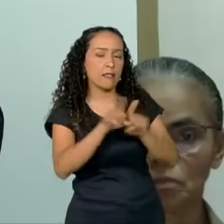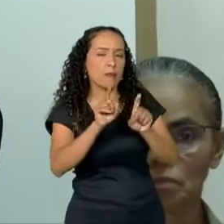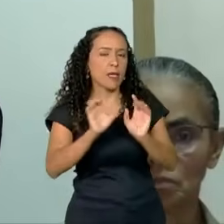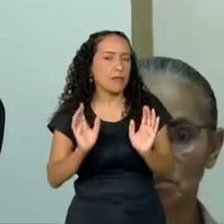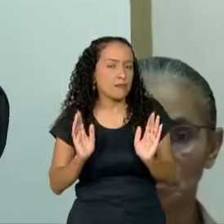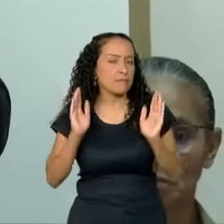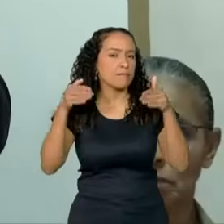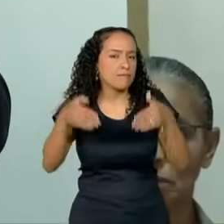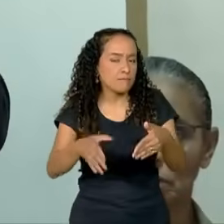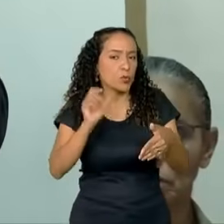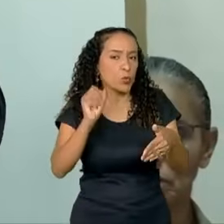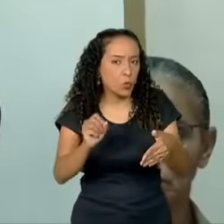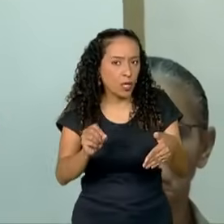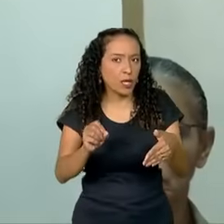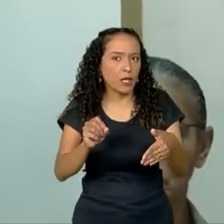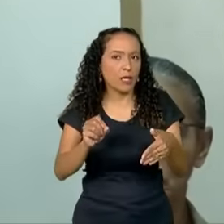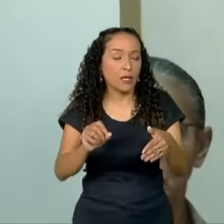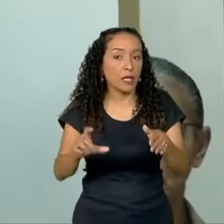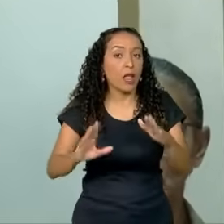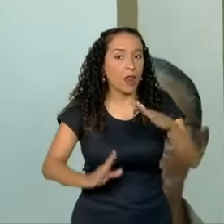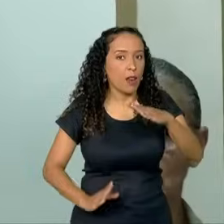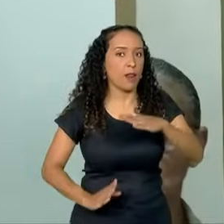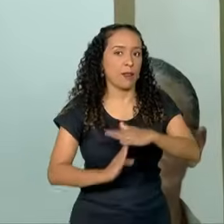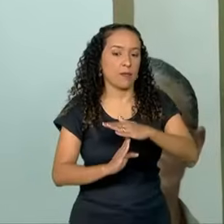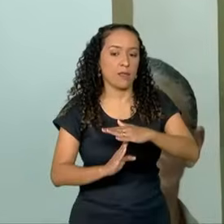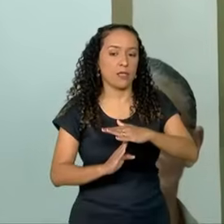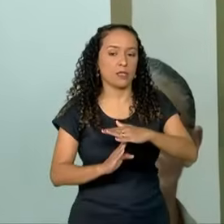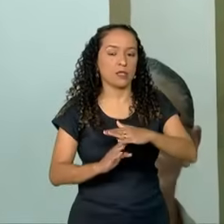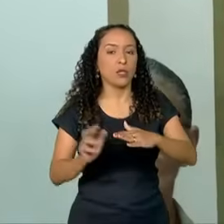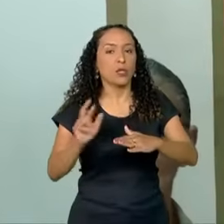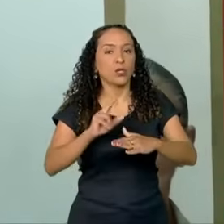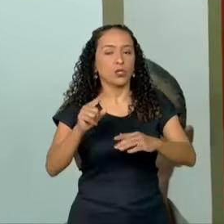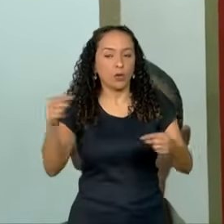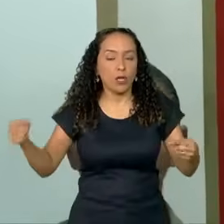excepcionalizando determinados limites que não são